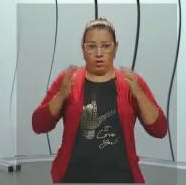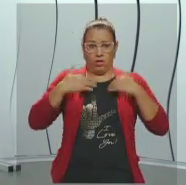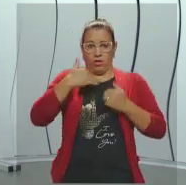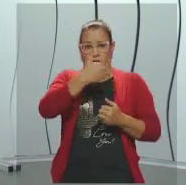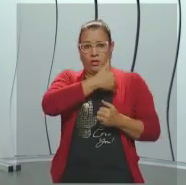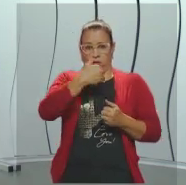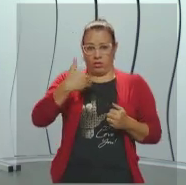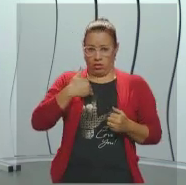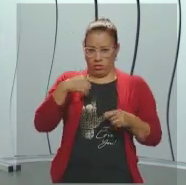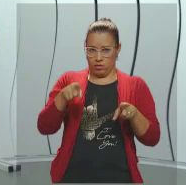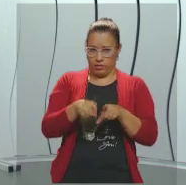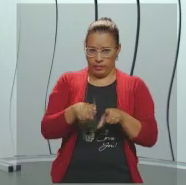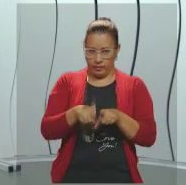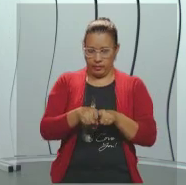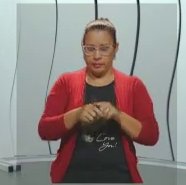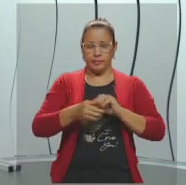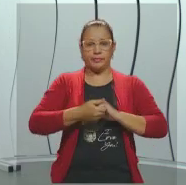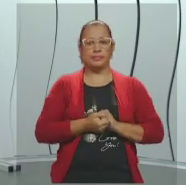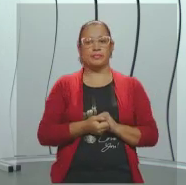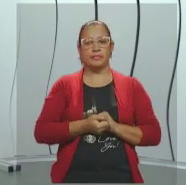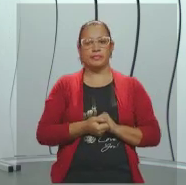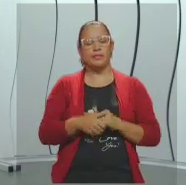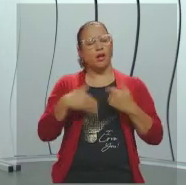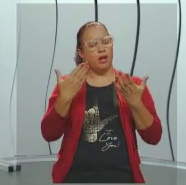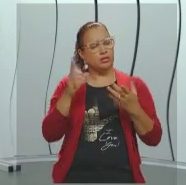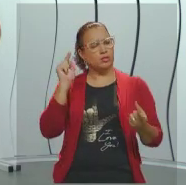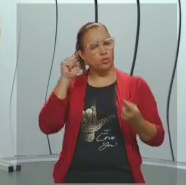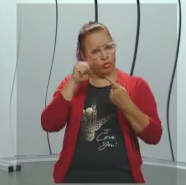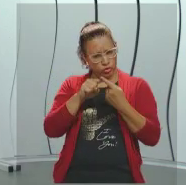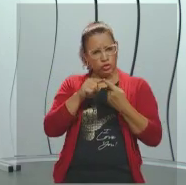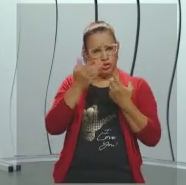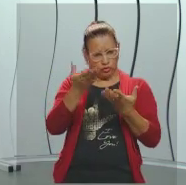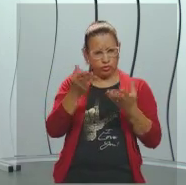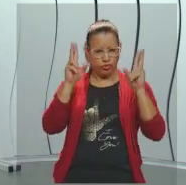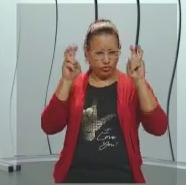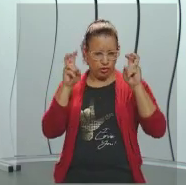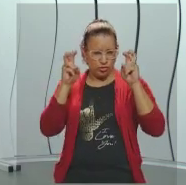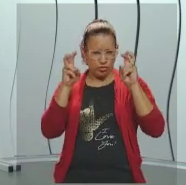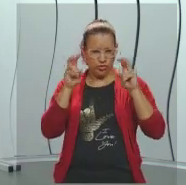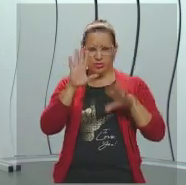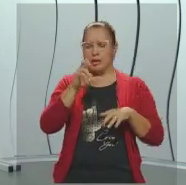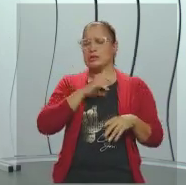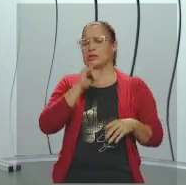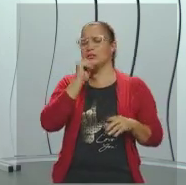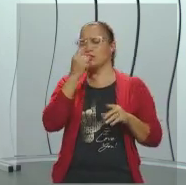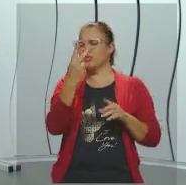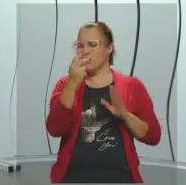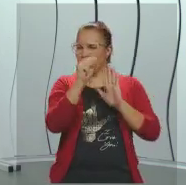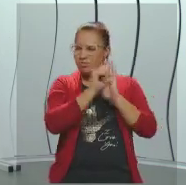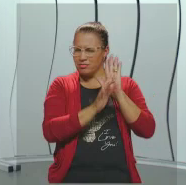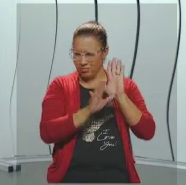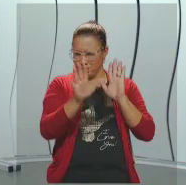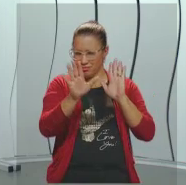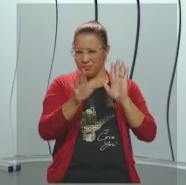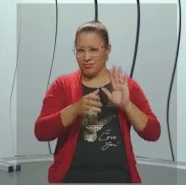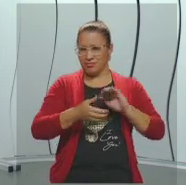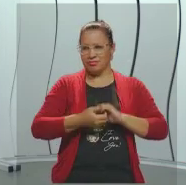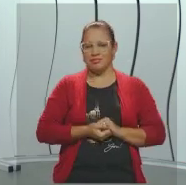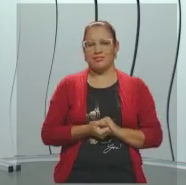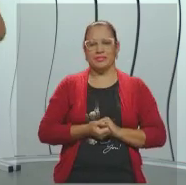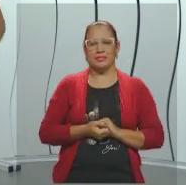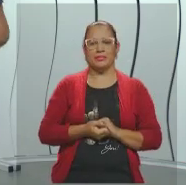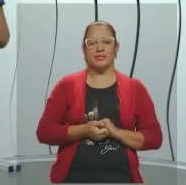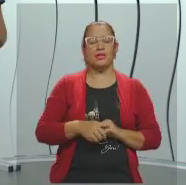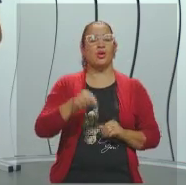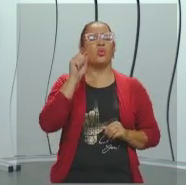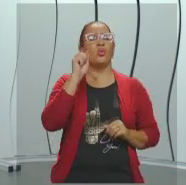respiração. E essa é a ideia geral sobre o assunto. Vamos só ver dois exercícios aqui rapidinho. O